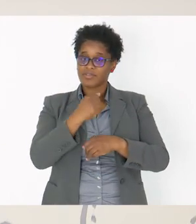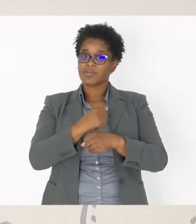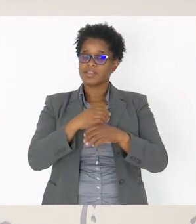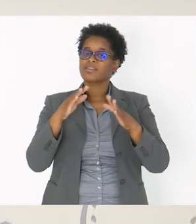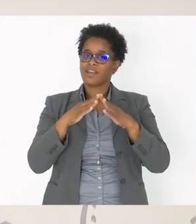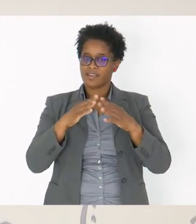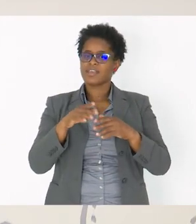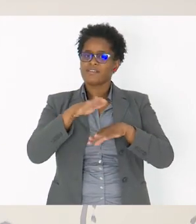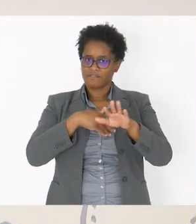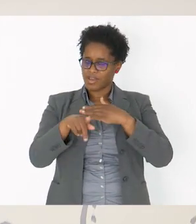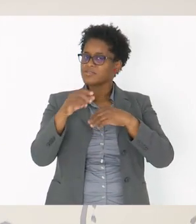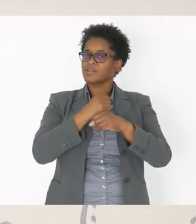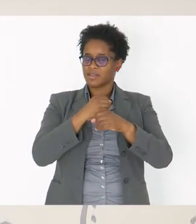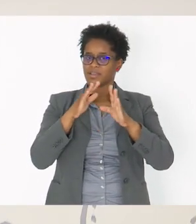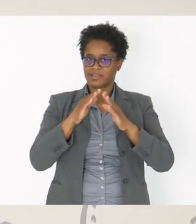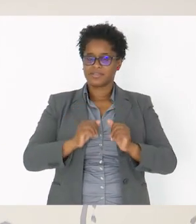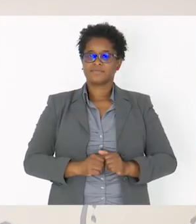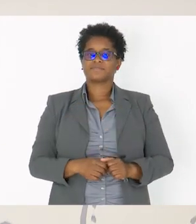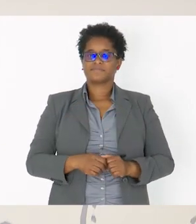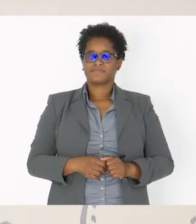casa, façam o trabalho de casa.